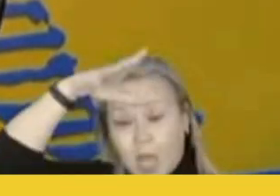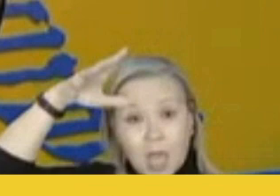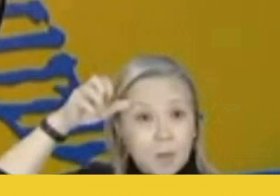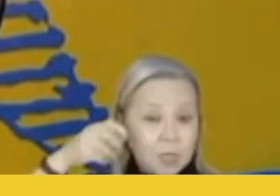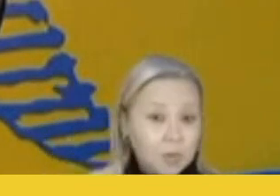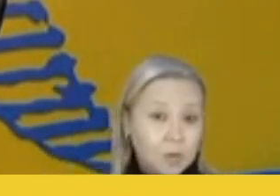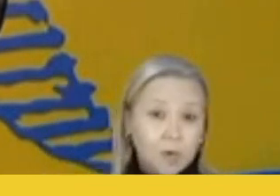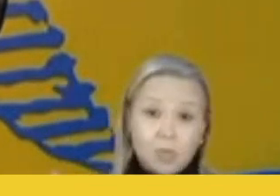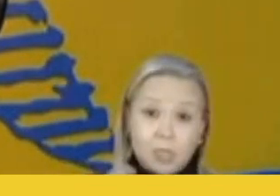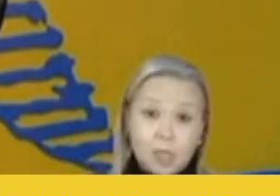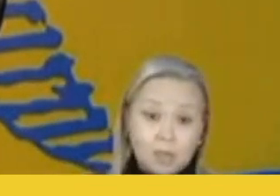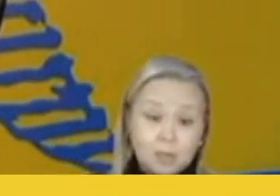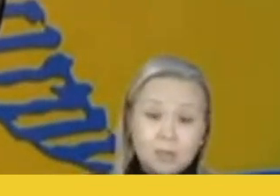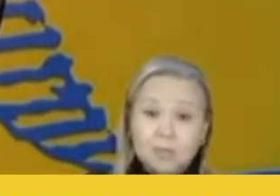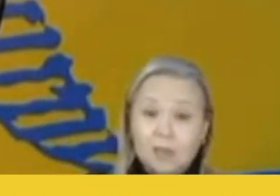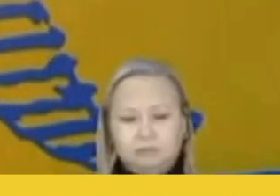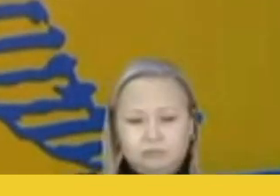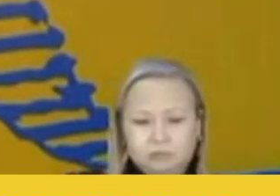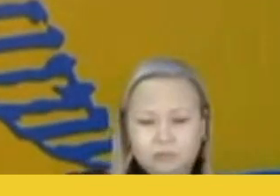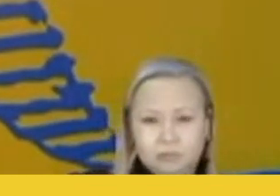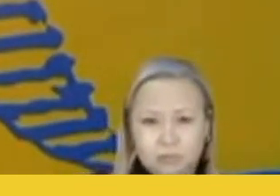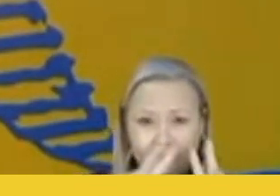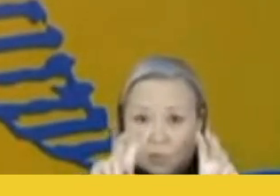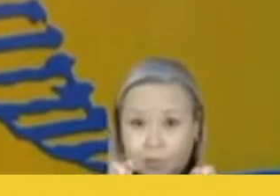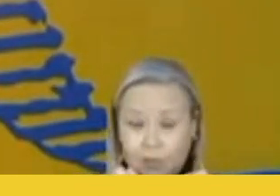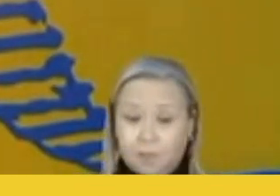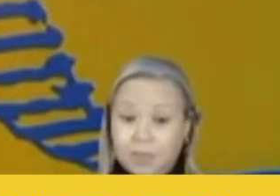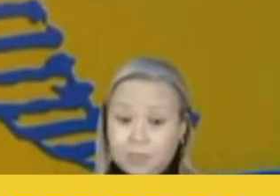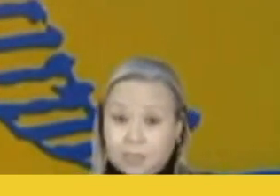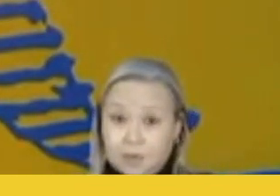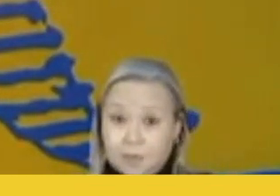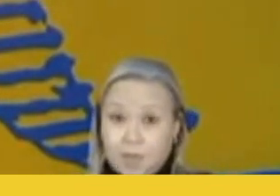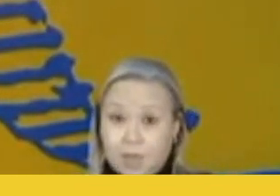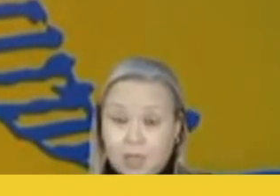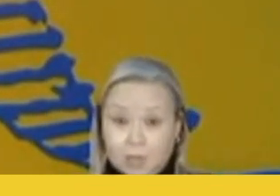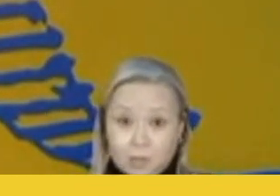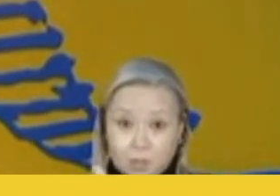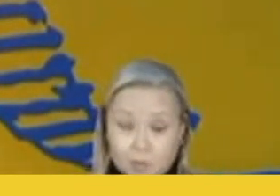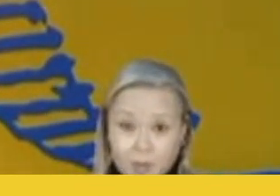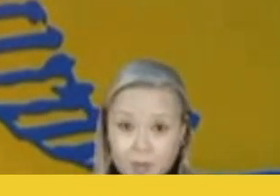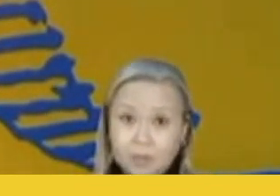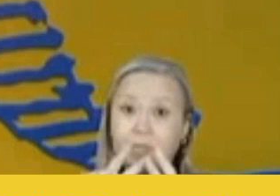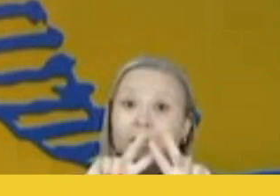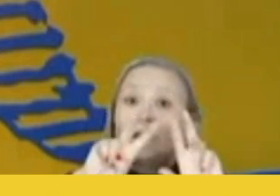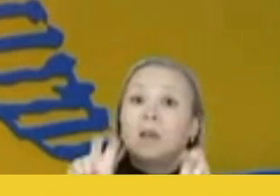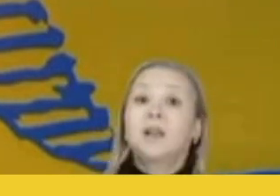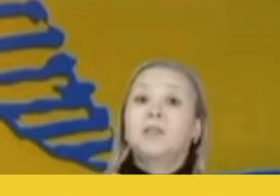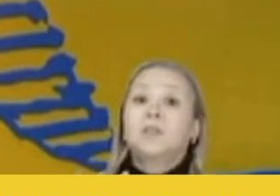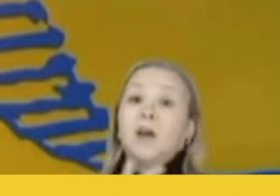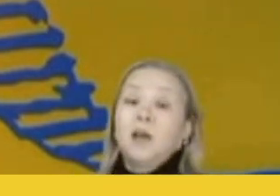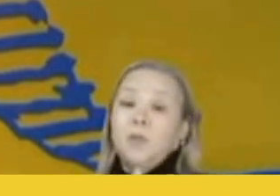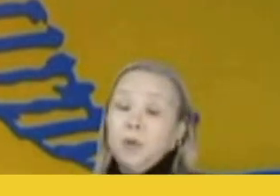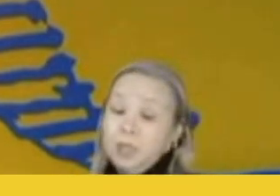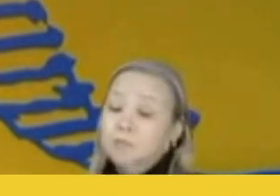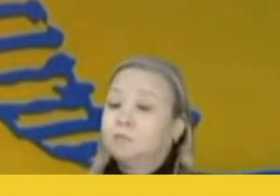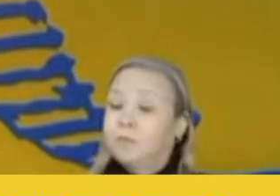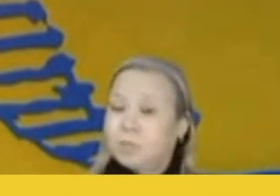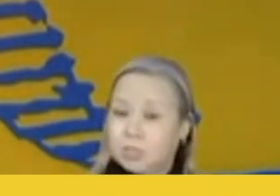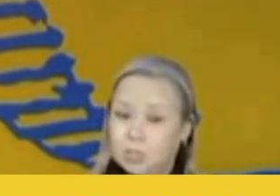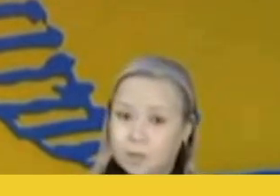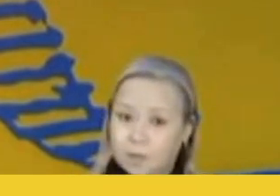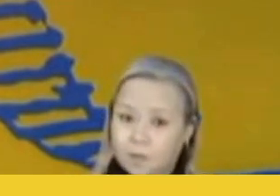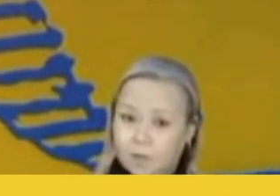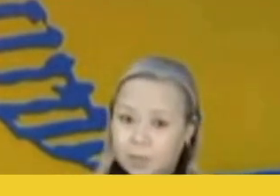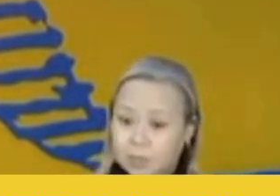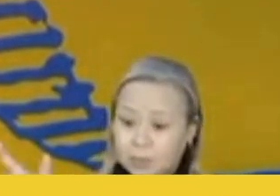situação das fronteiras brasileiras. Essa é a parte do trabalho relativo às polícias e nós estamos fazendo